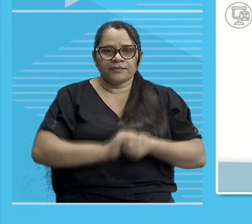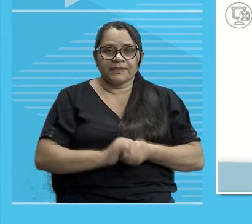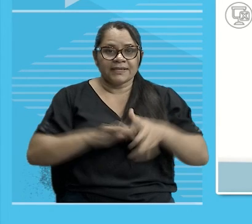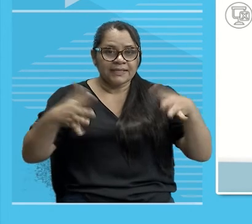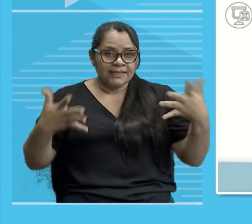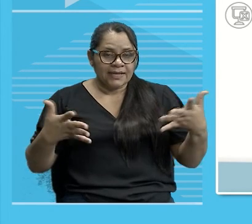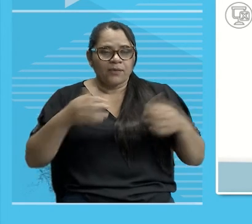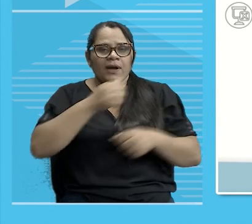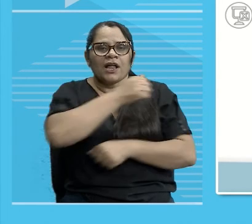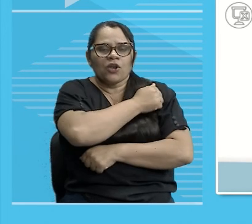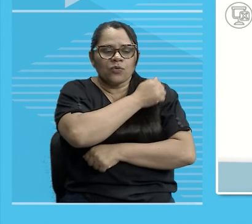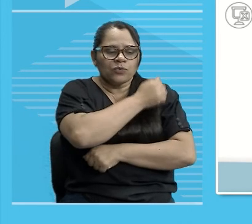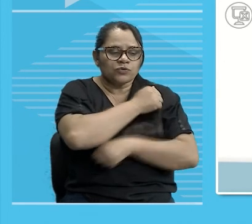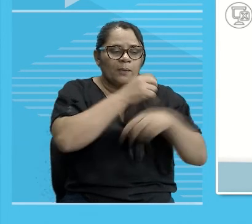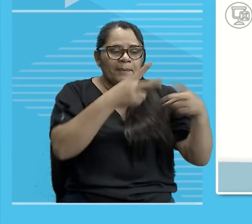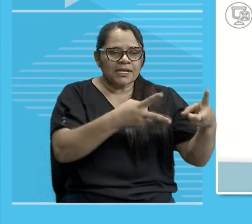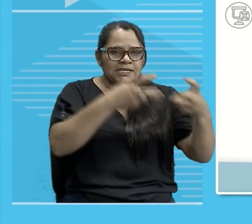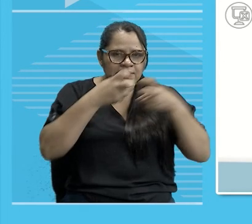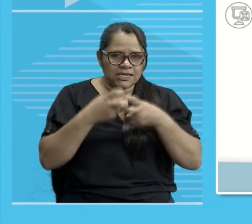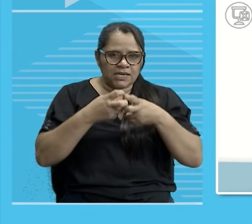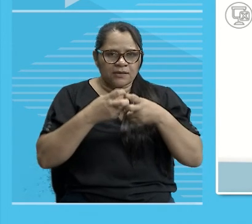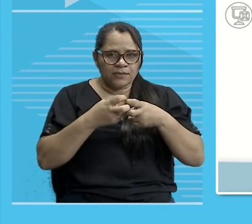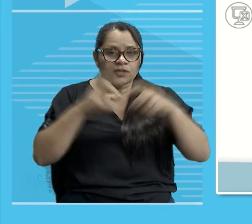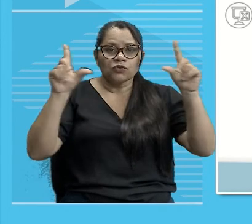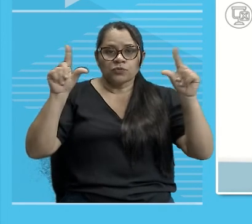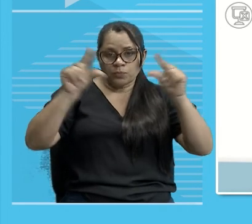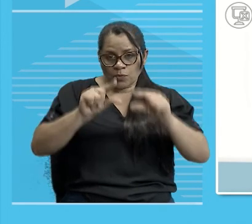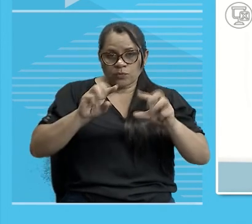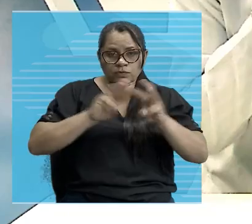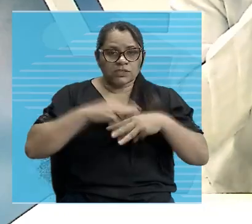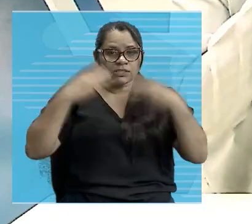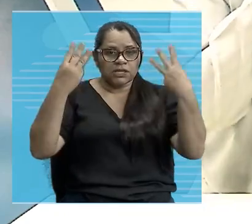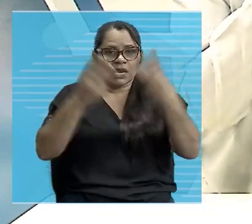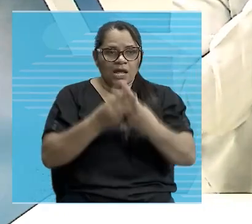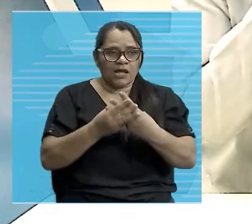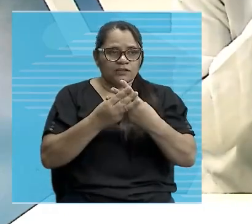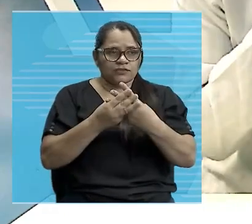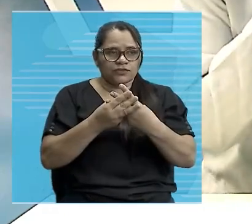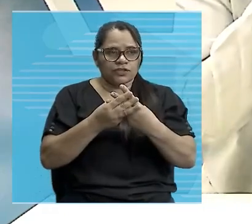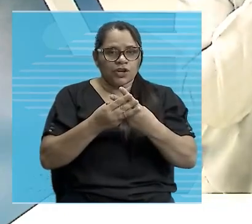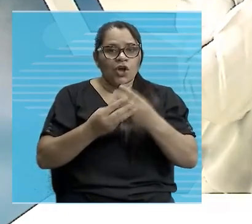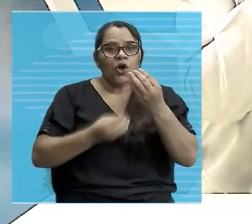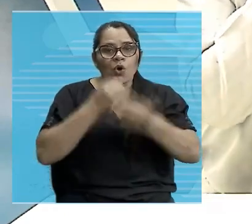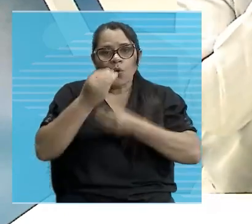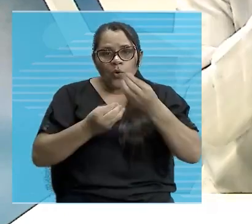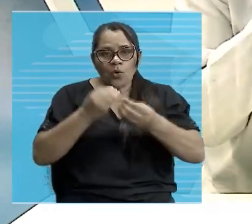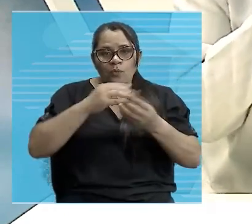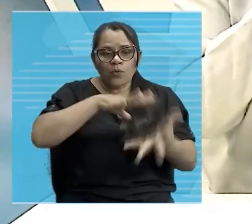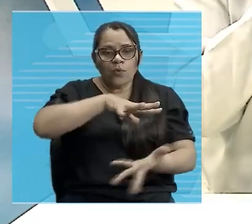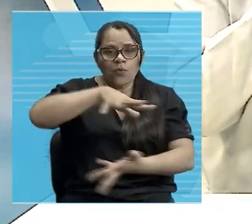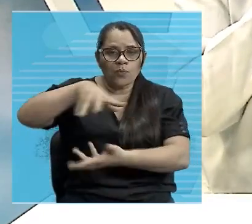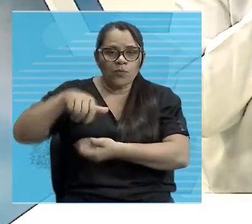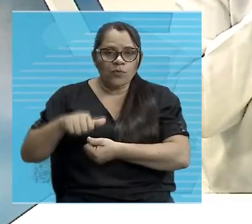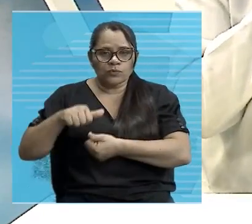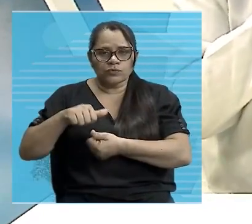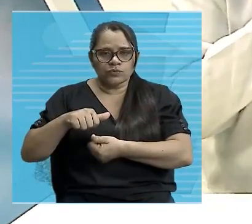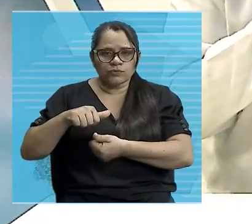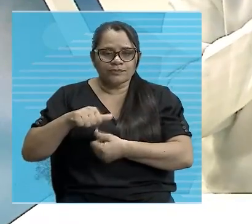aluna percebeu nesses poucos slides como o mundo mudou